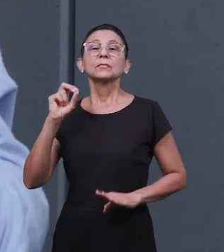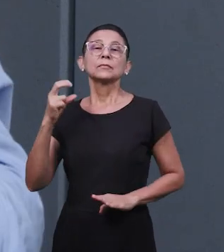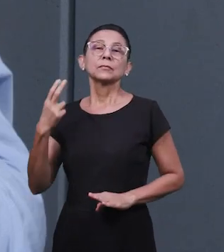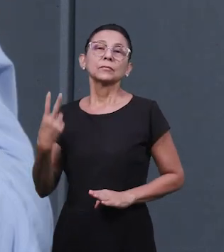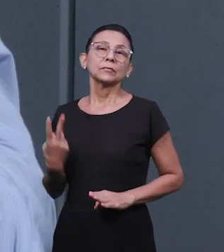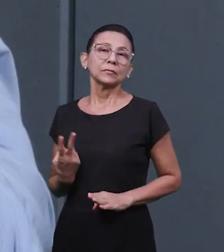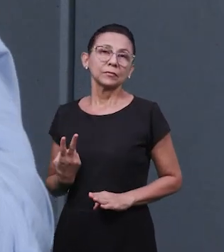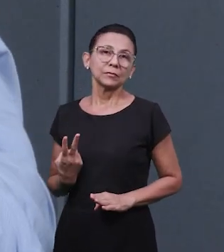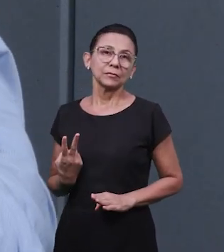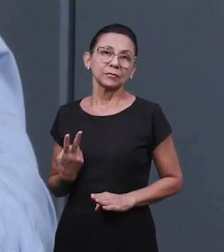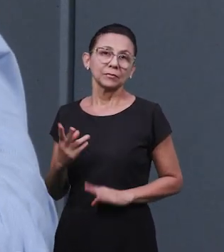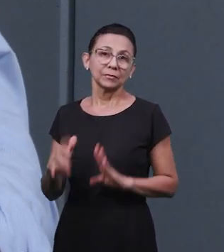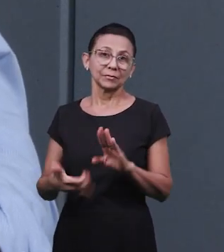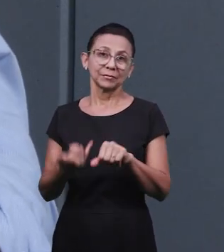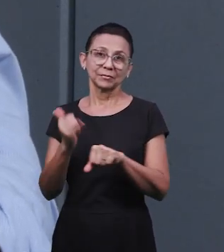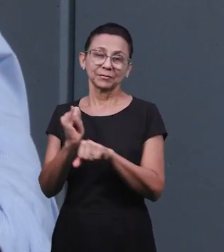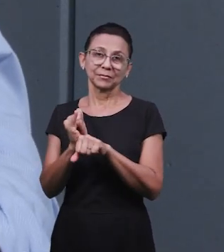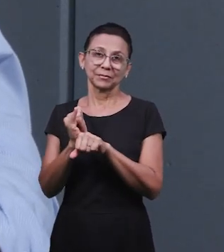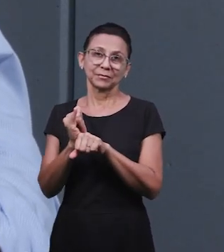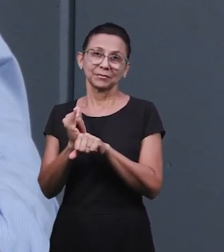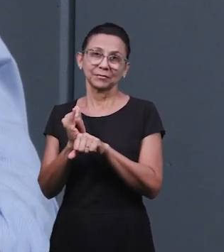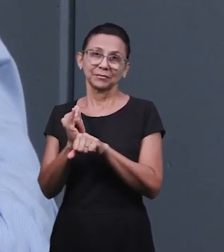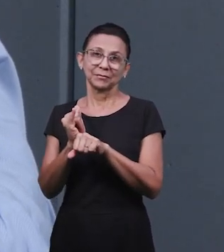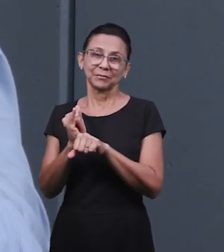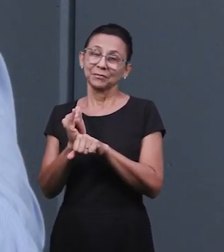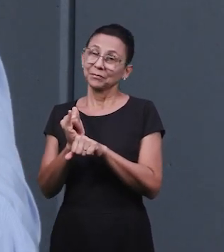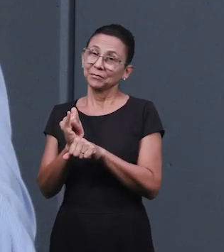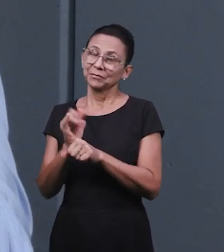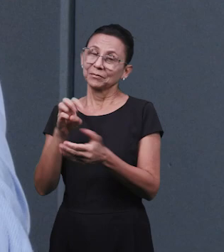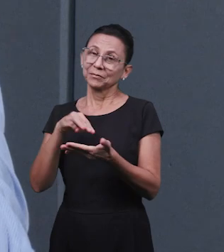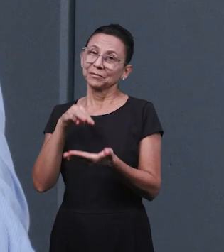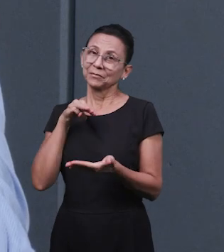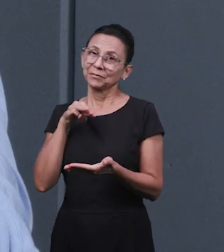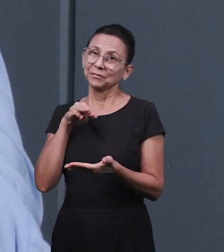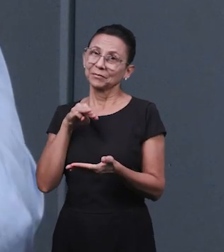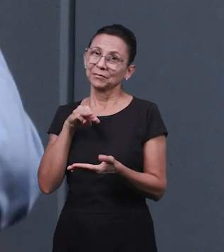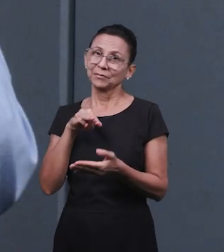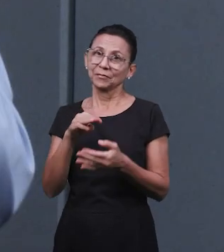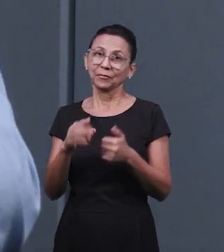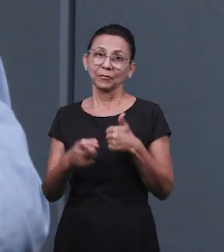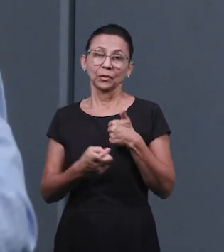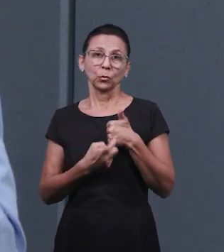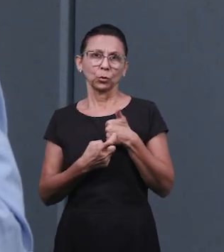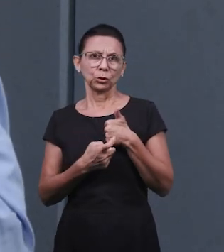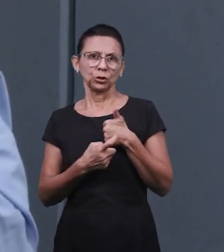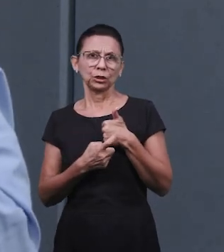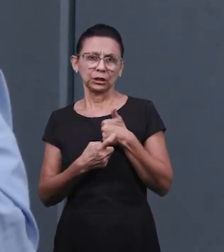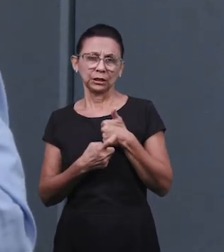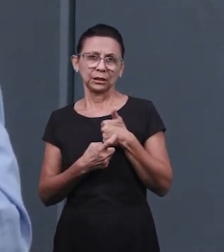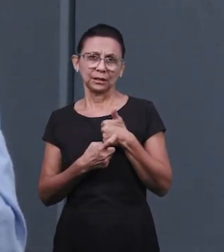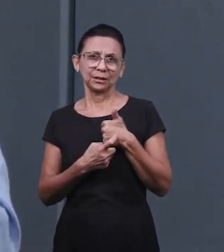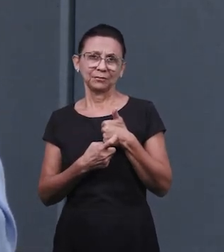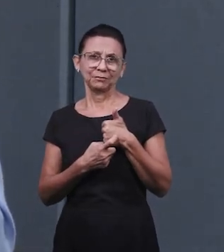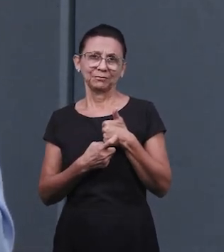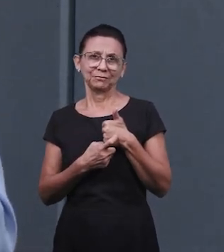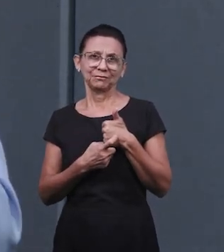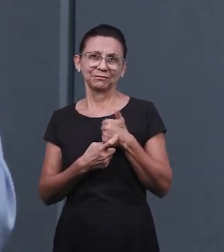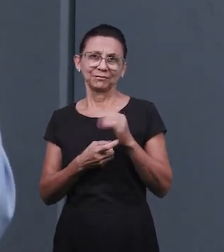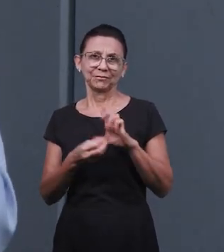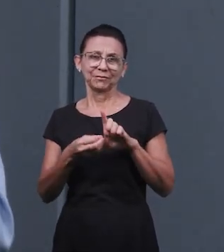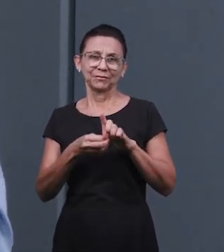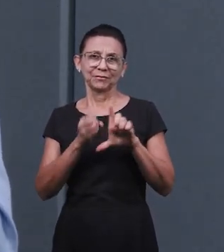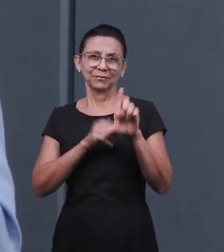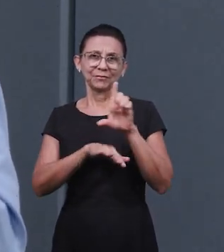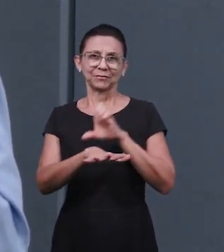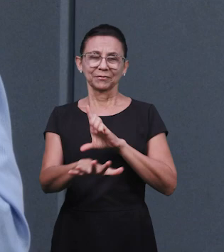Rádio Manaim, ou você que está no canal da Igreja Cristã Maranata no YouTube, não esquece de curtir e compartilhar esse